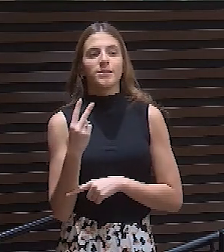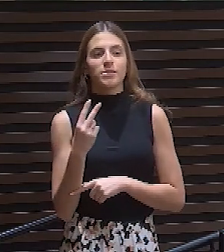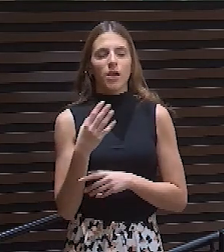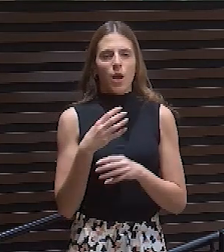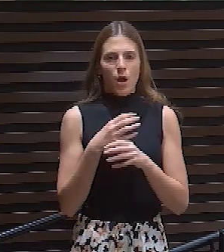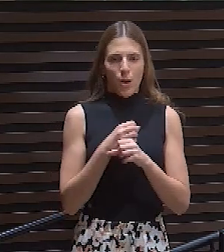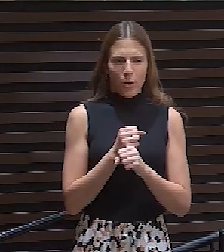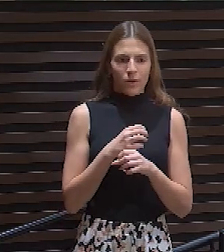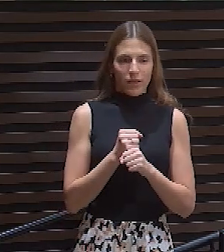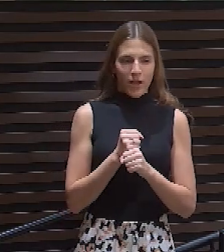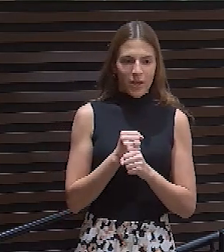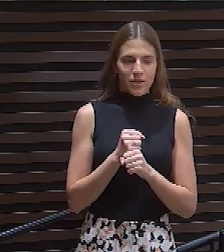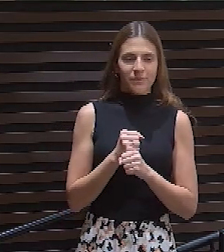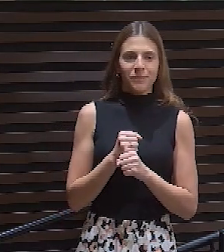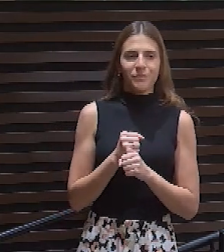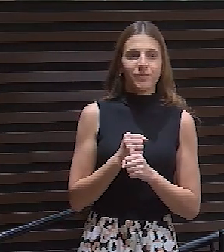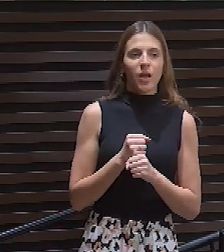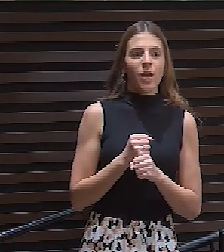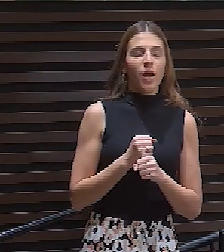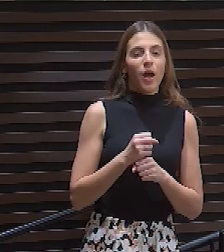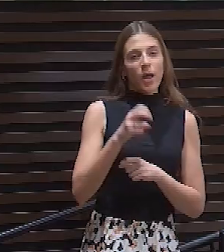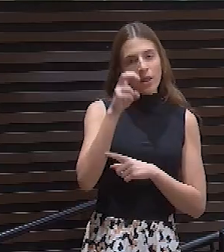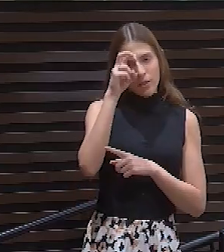contagens. Entraram no Egito